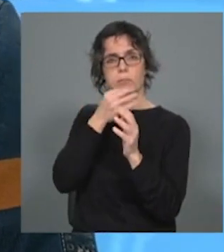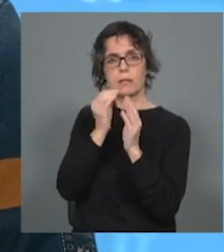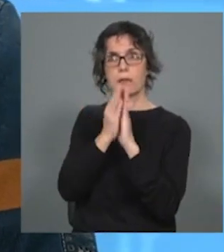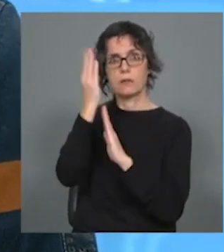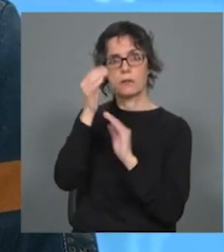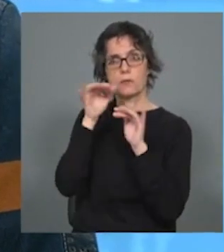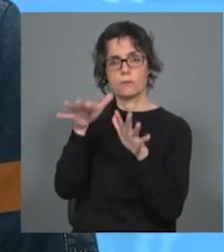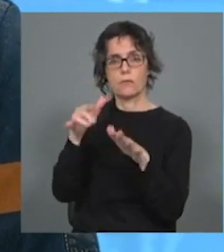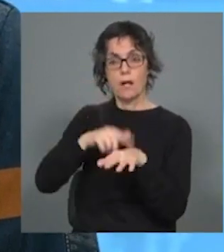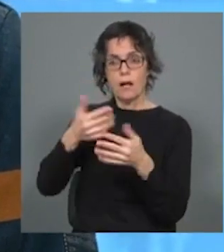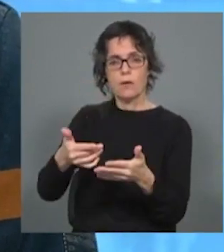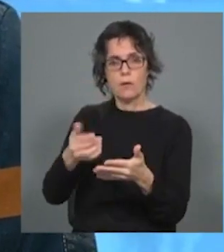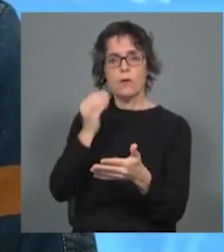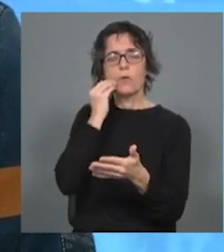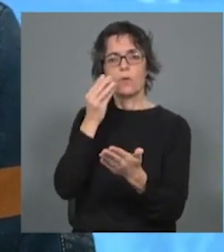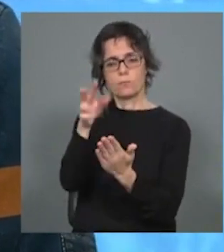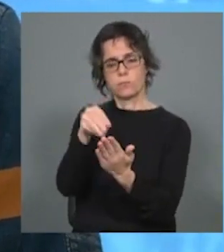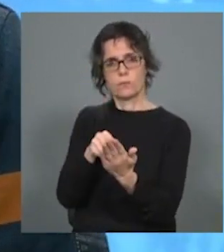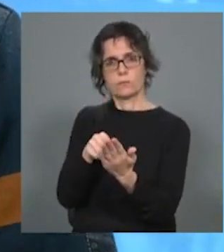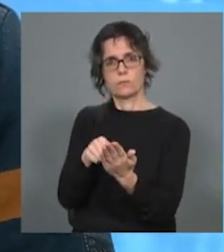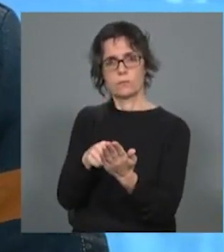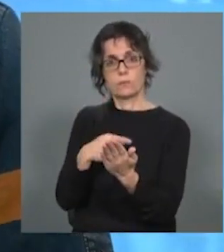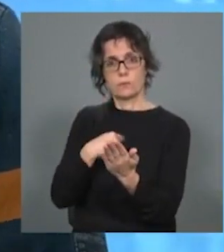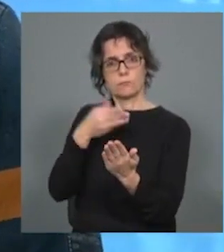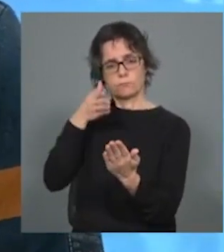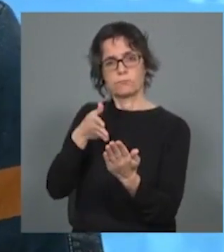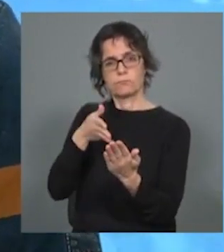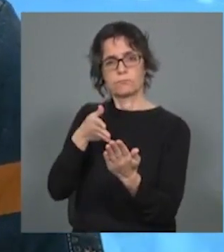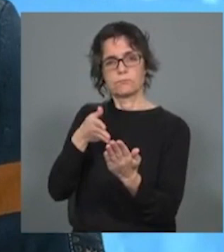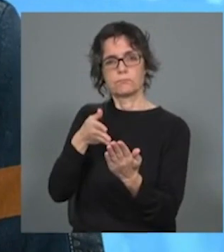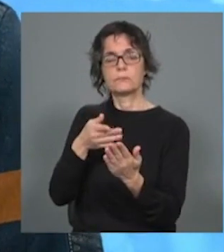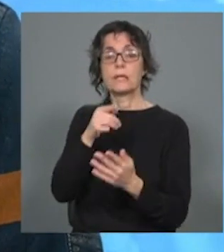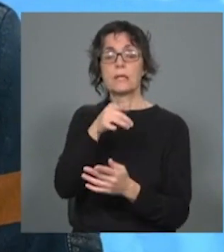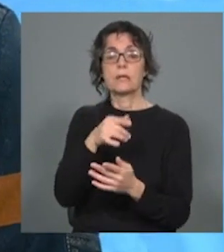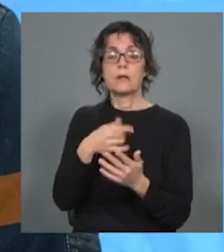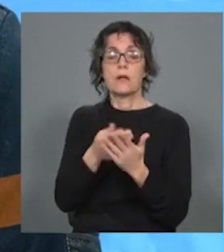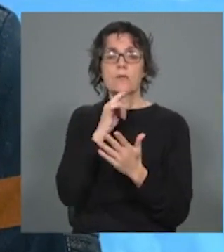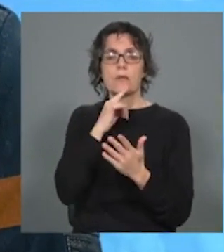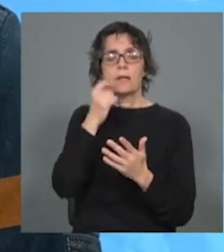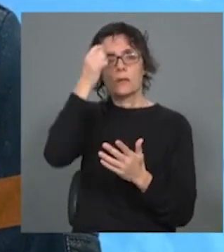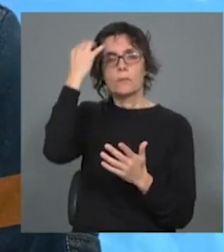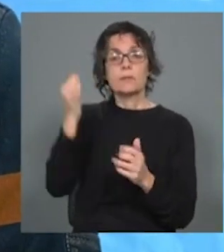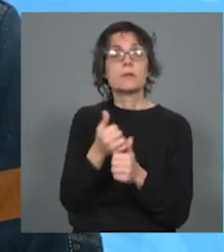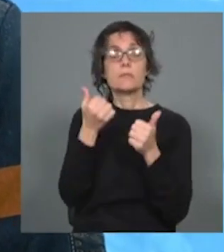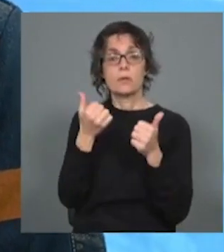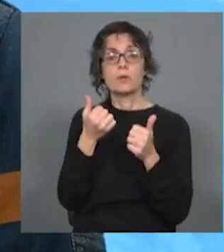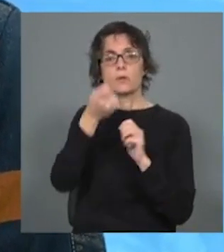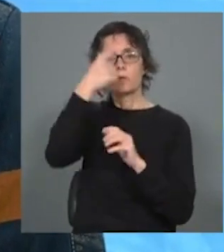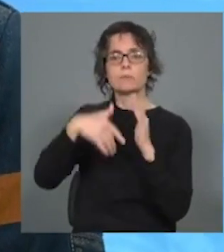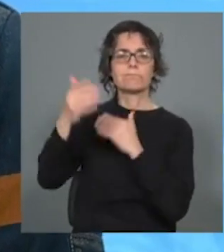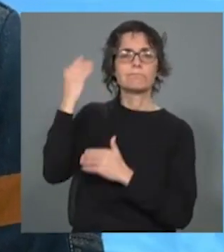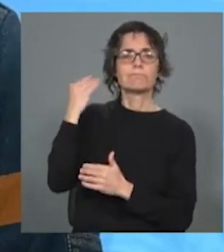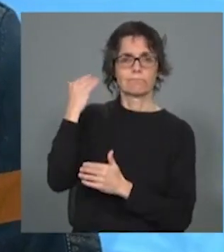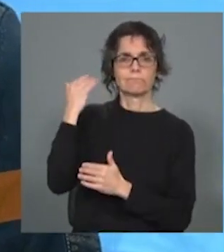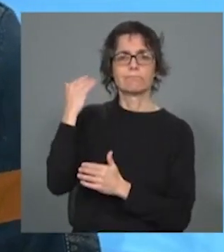procura dar a conhecer as chaves de leitura de cada episódio narrado no Evangelho desse